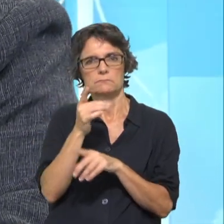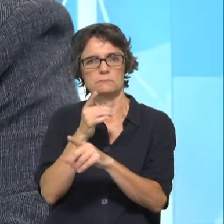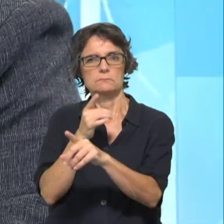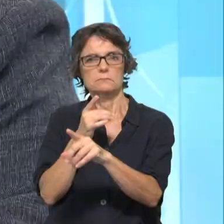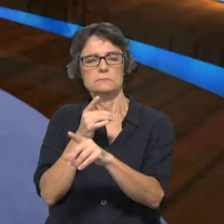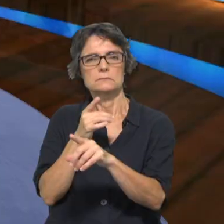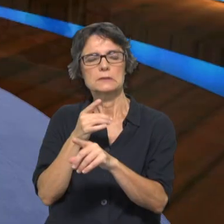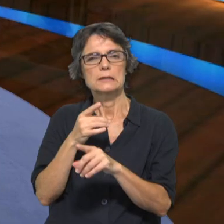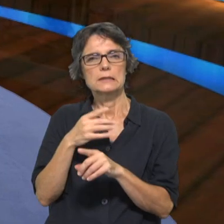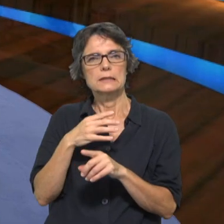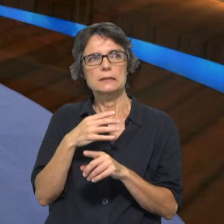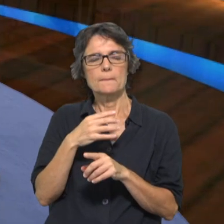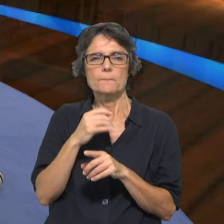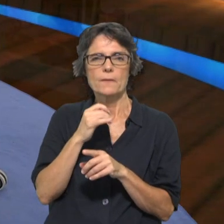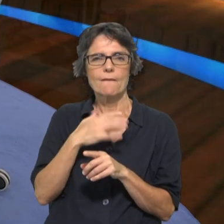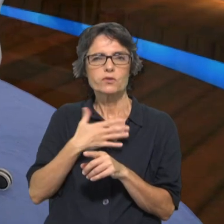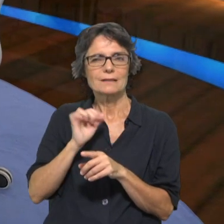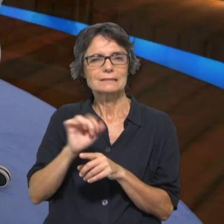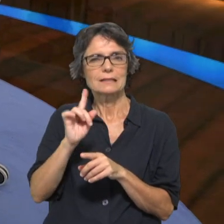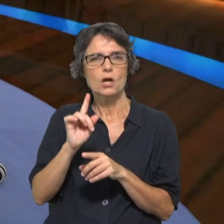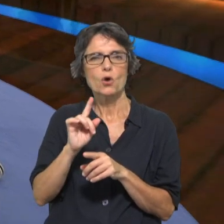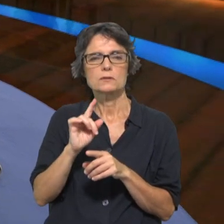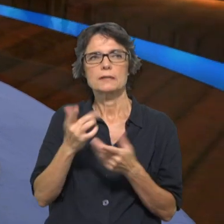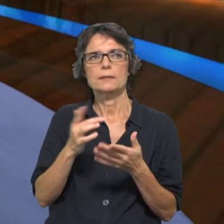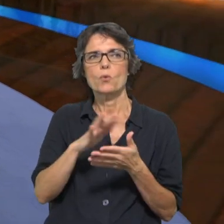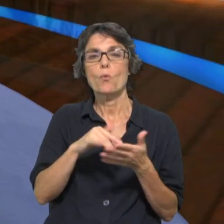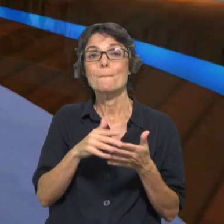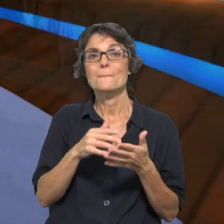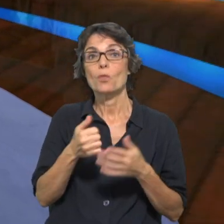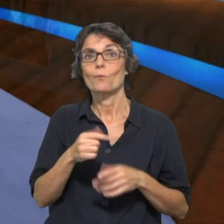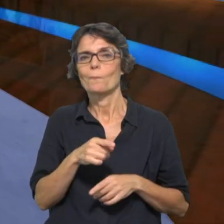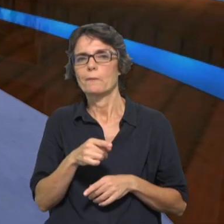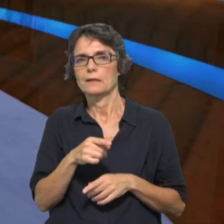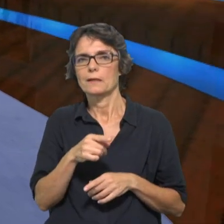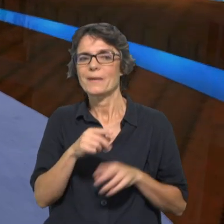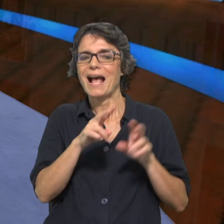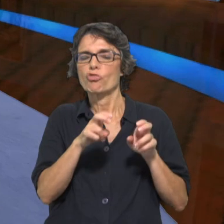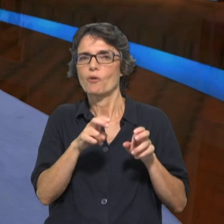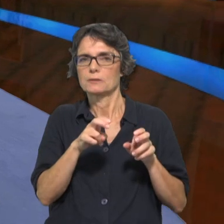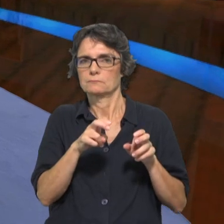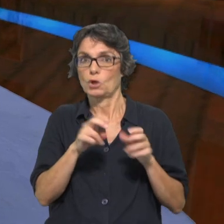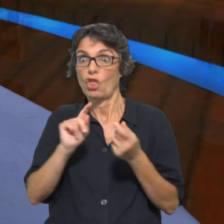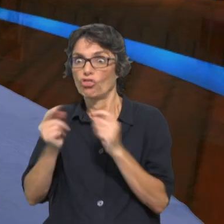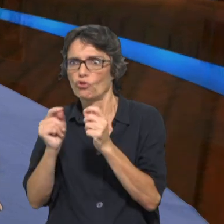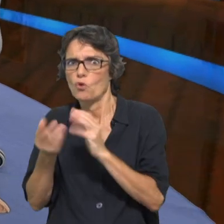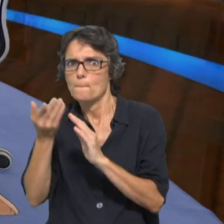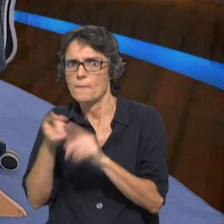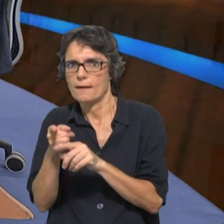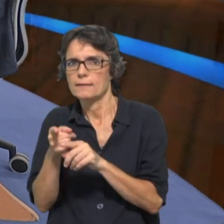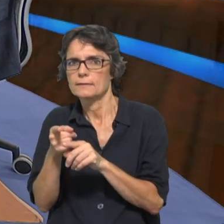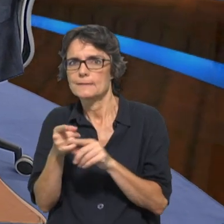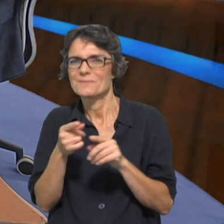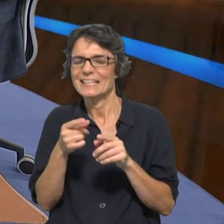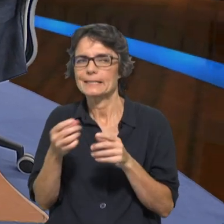um plano B, foi levar os assuntos que são mais polémicos, que criam maior